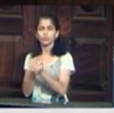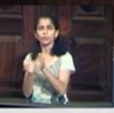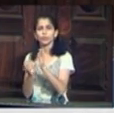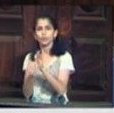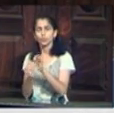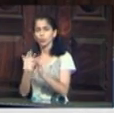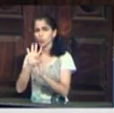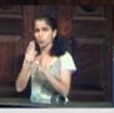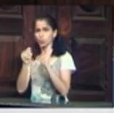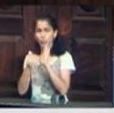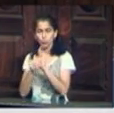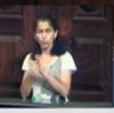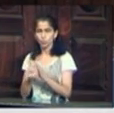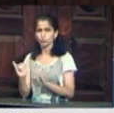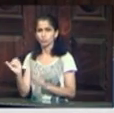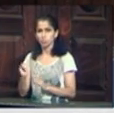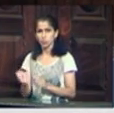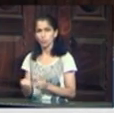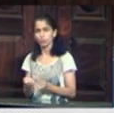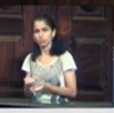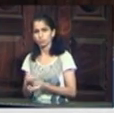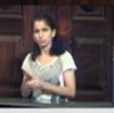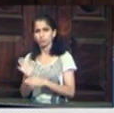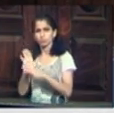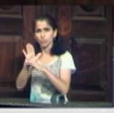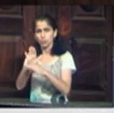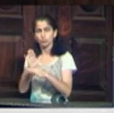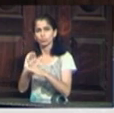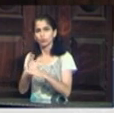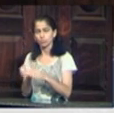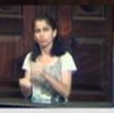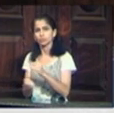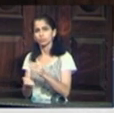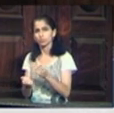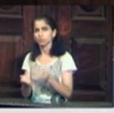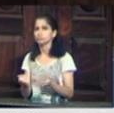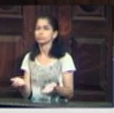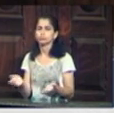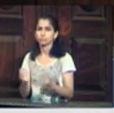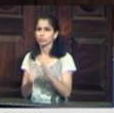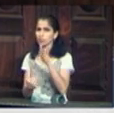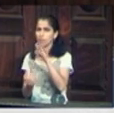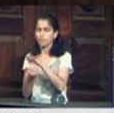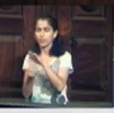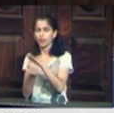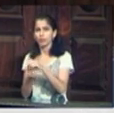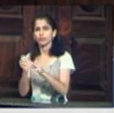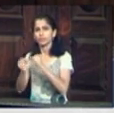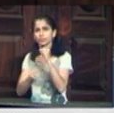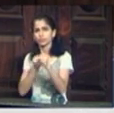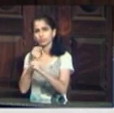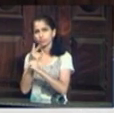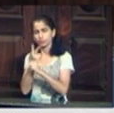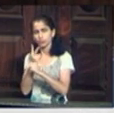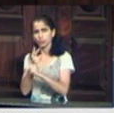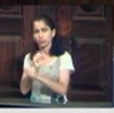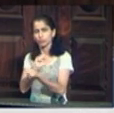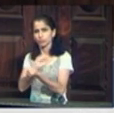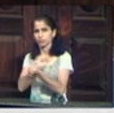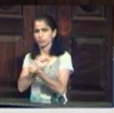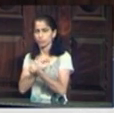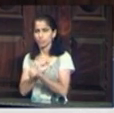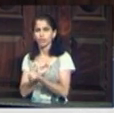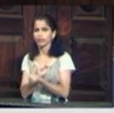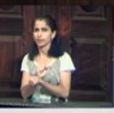todos os incentivos fiscais por 2 anos para o enfrentamento da crise e o